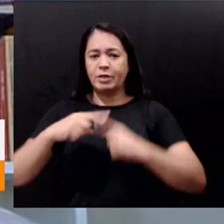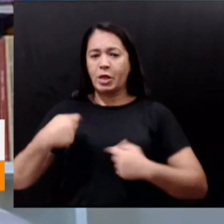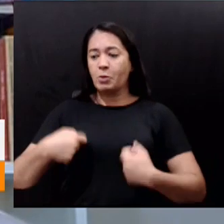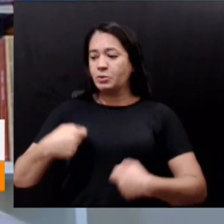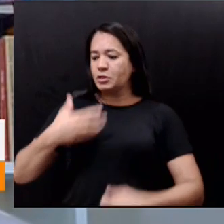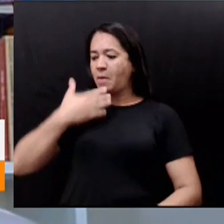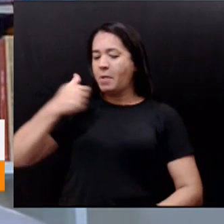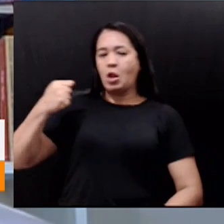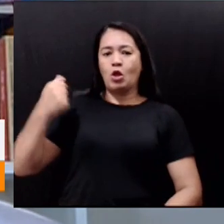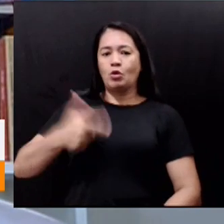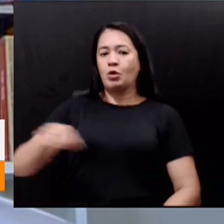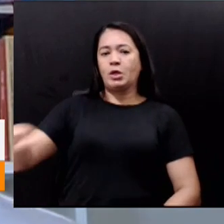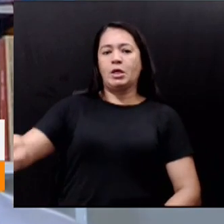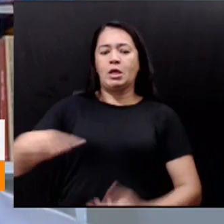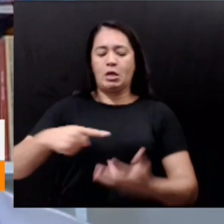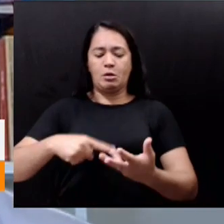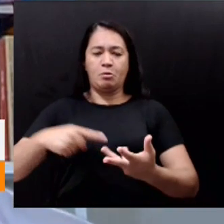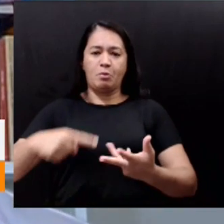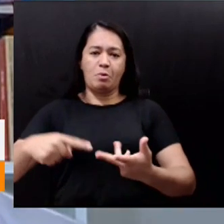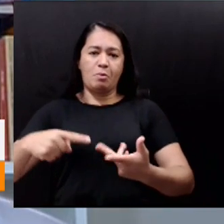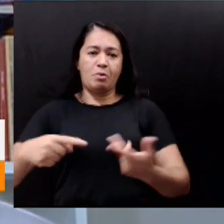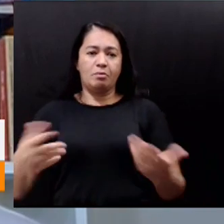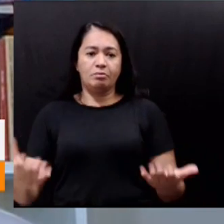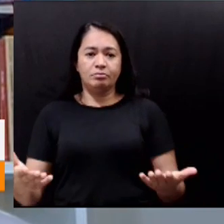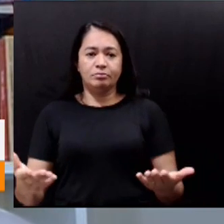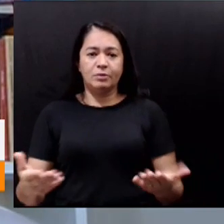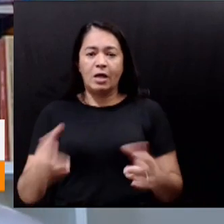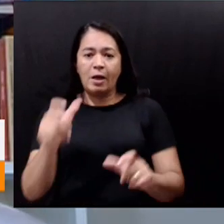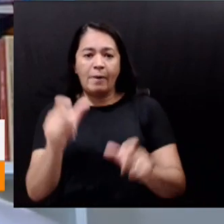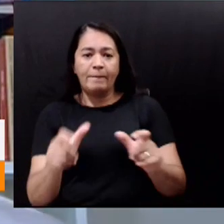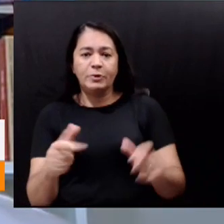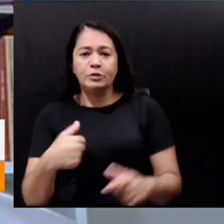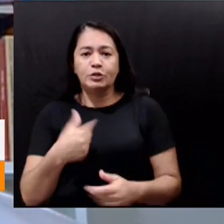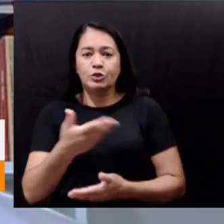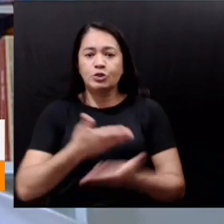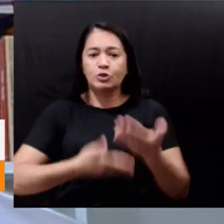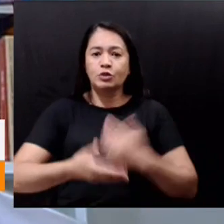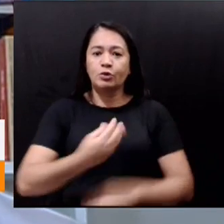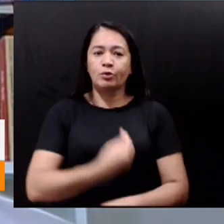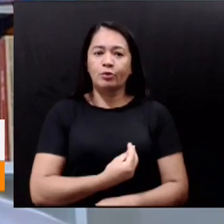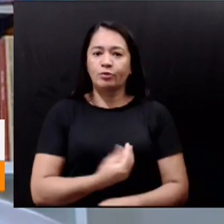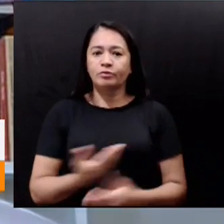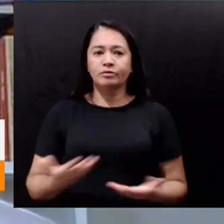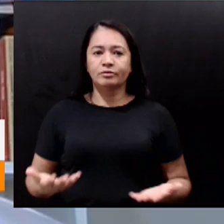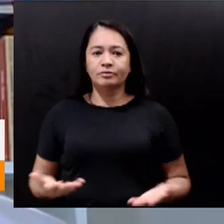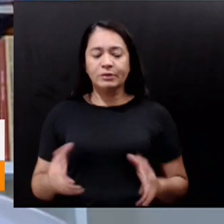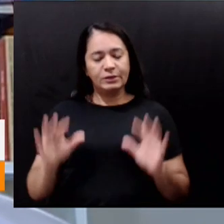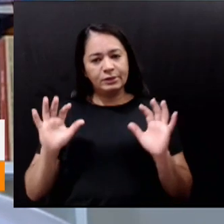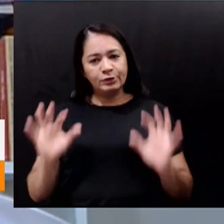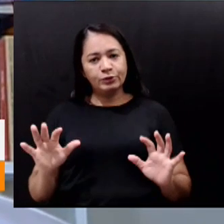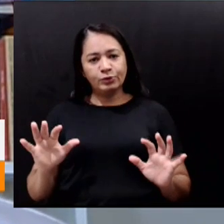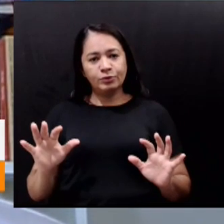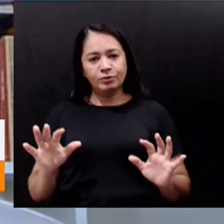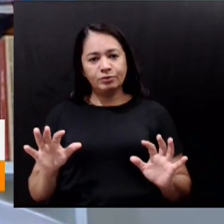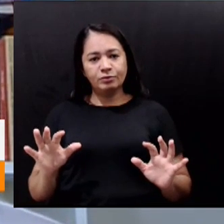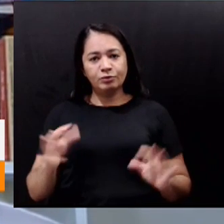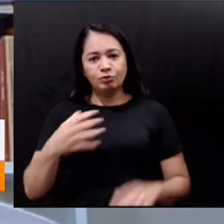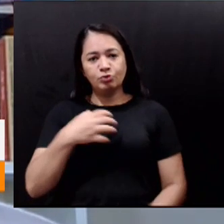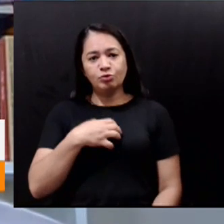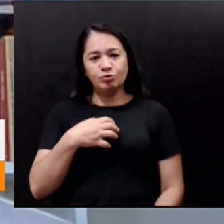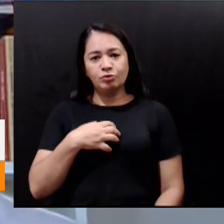ser melhor que as pessoas com quem eu convivo. Então, isso acaba, de uma certa forma, exacerbando